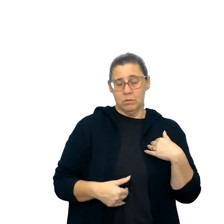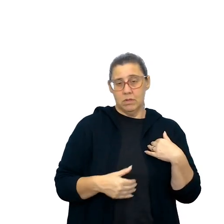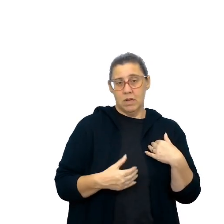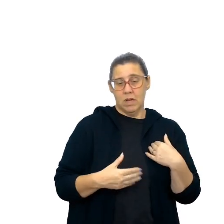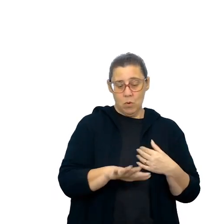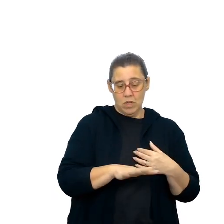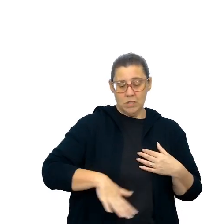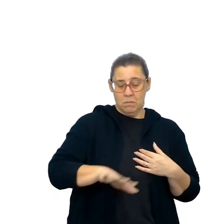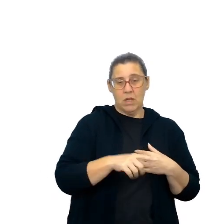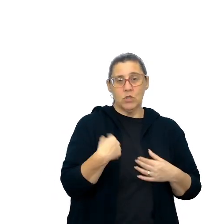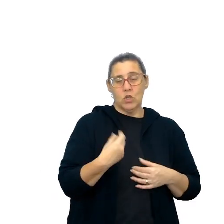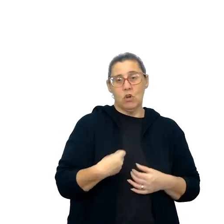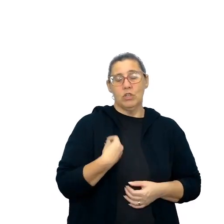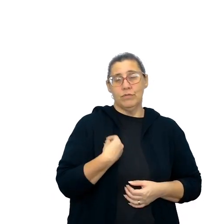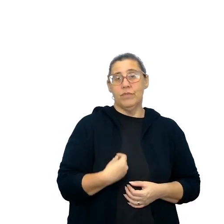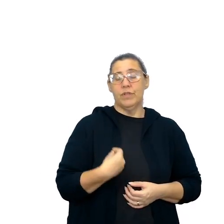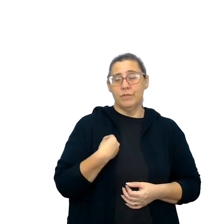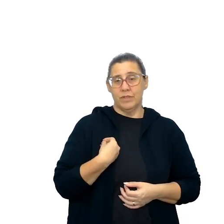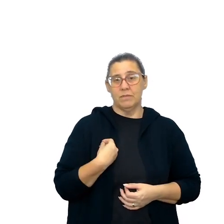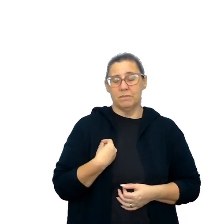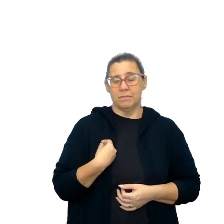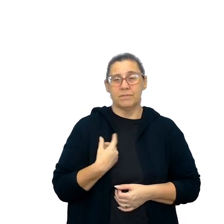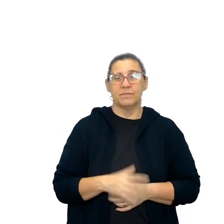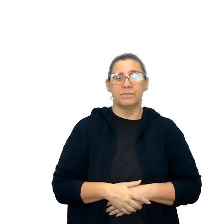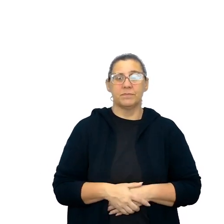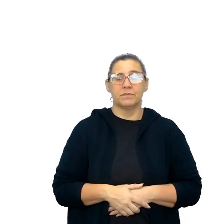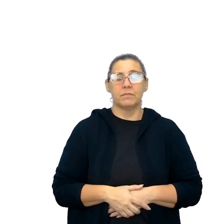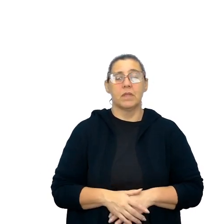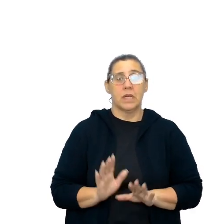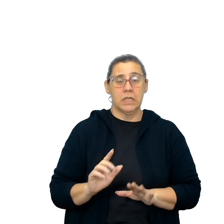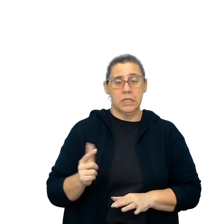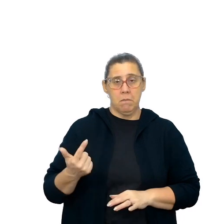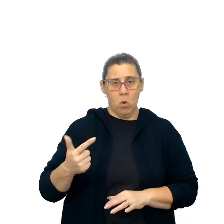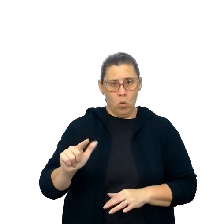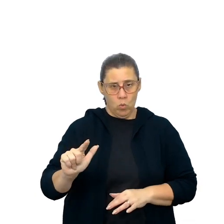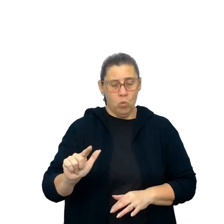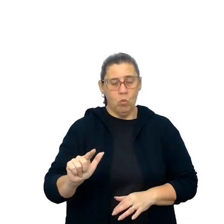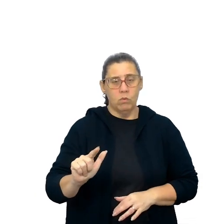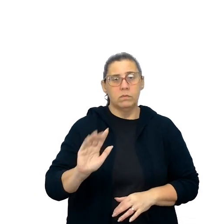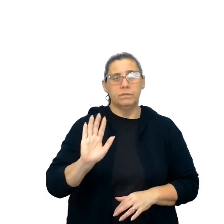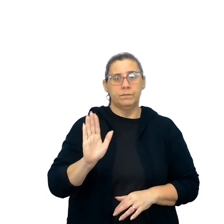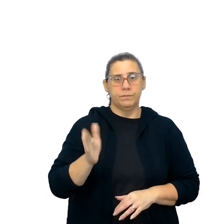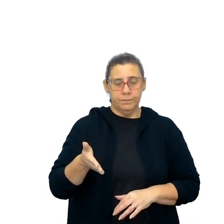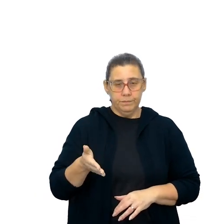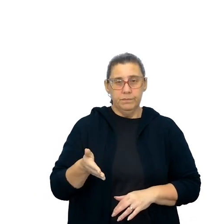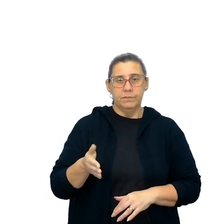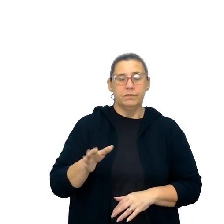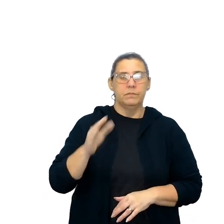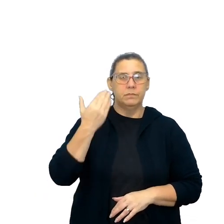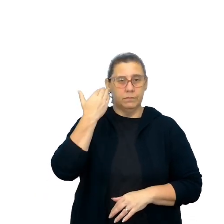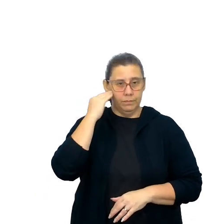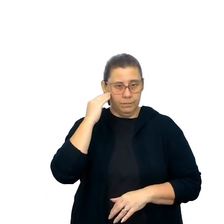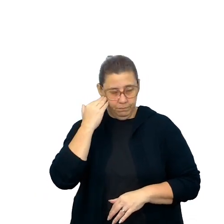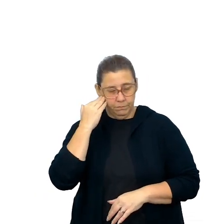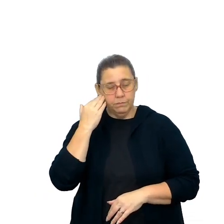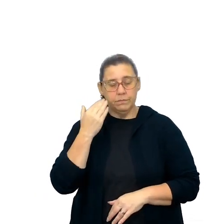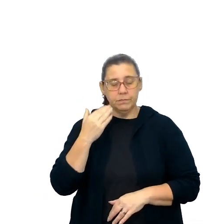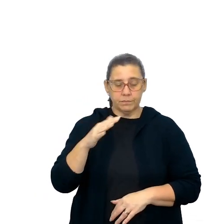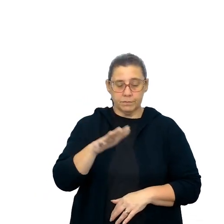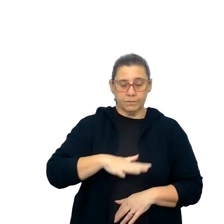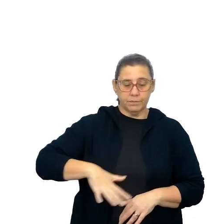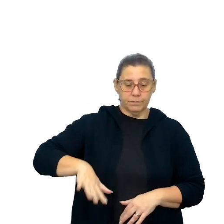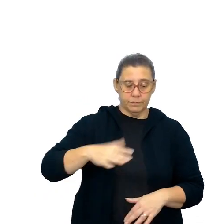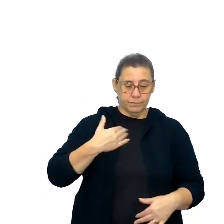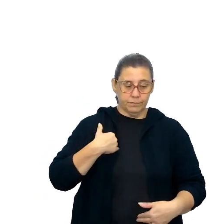espaço corporal. Né? Posteriormente, né, já com essa noção de espaço corporal,